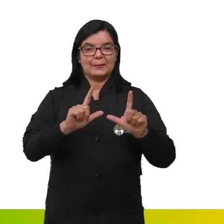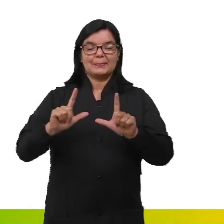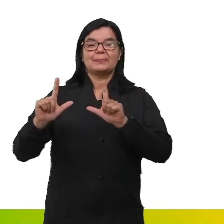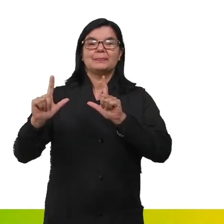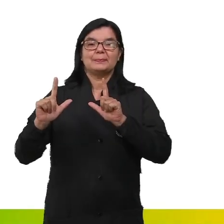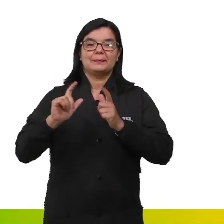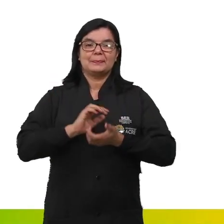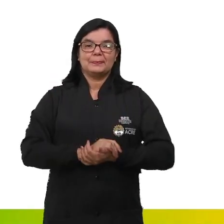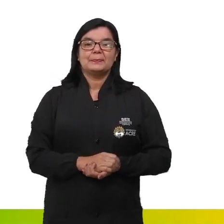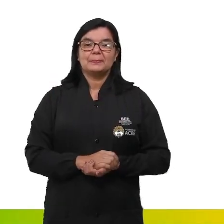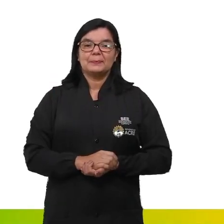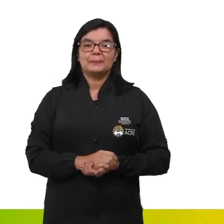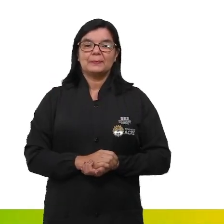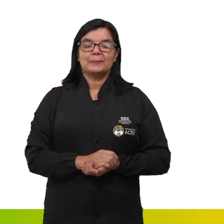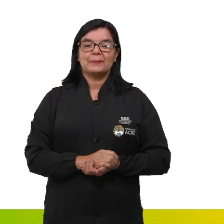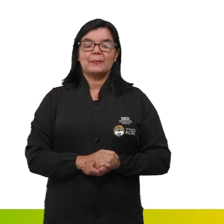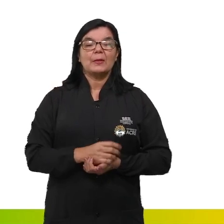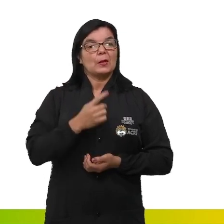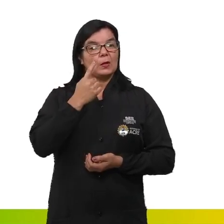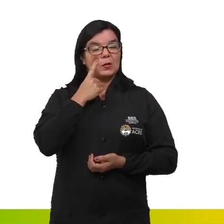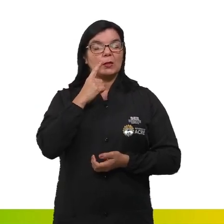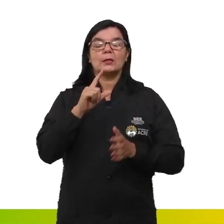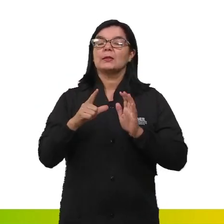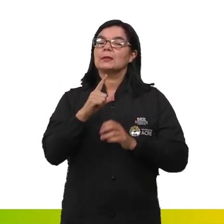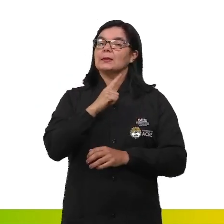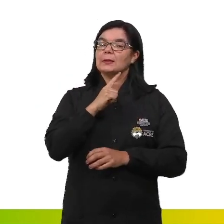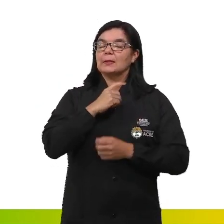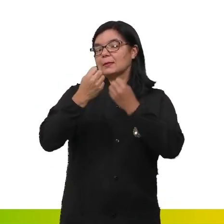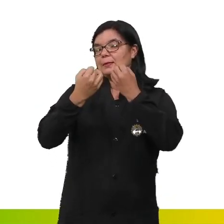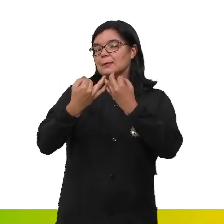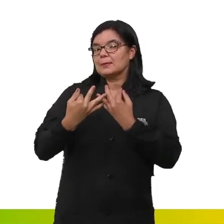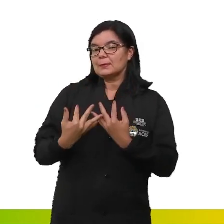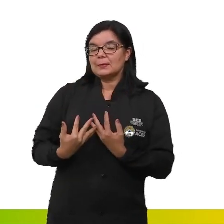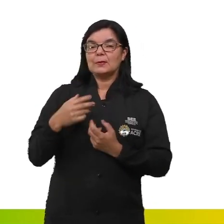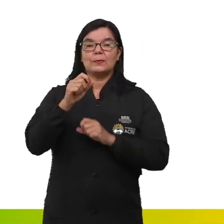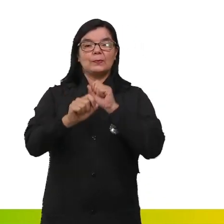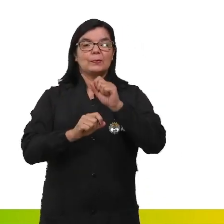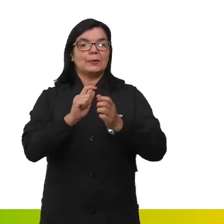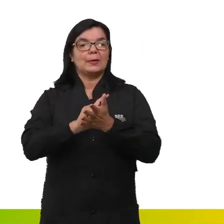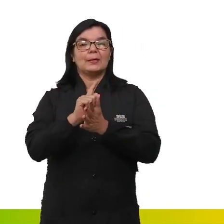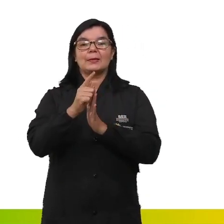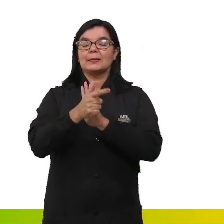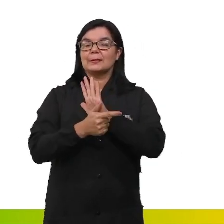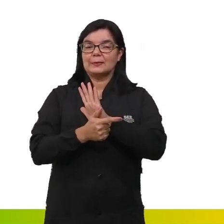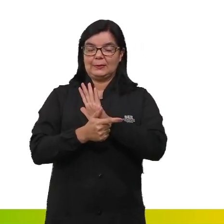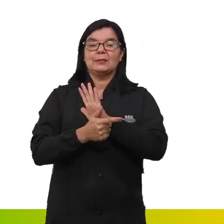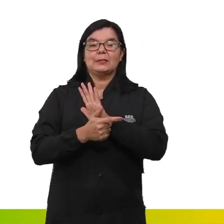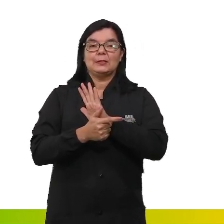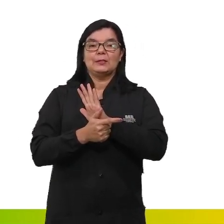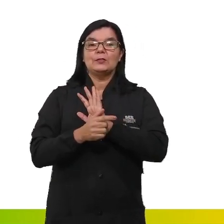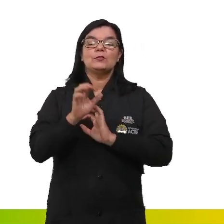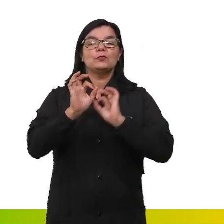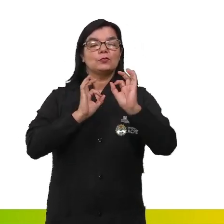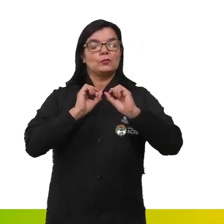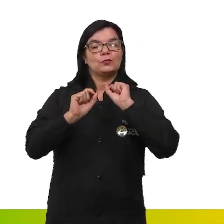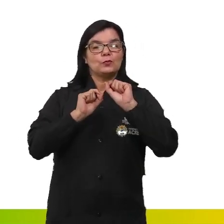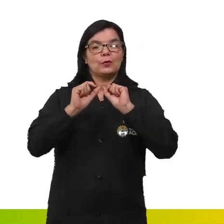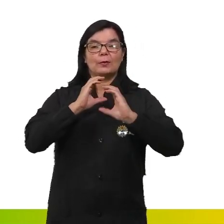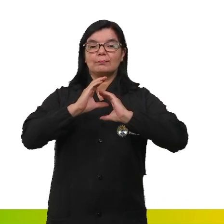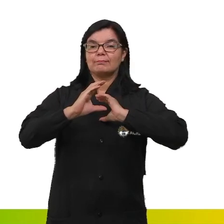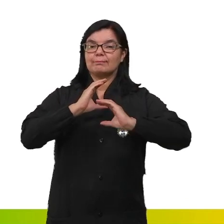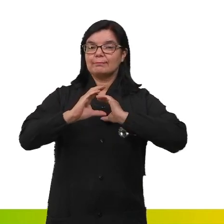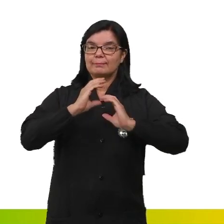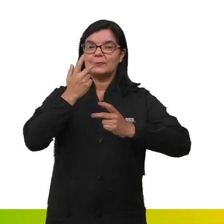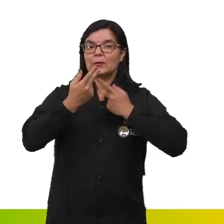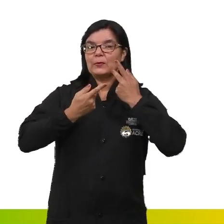na tela. Pessoal, então aí nós temos a definição de gêneros orais, que são formas de comunicação